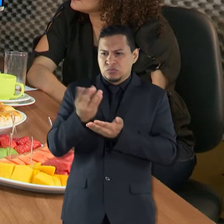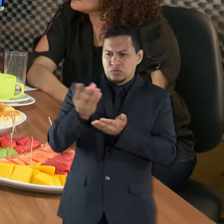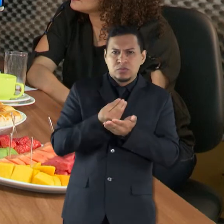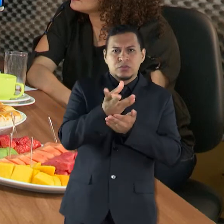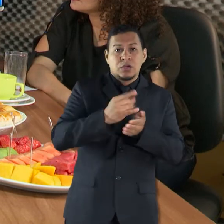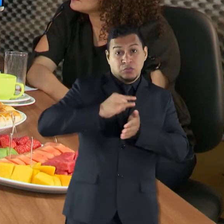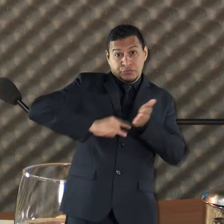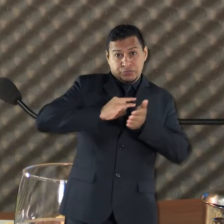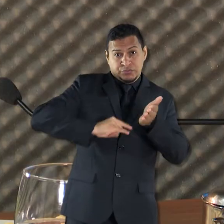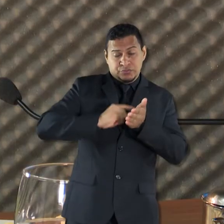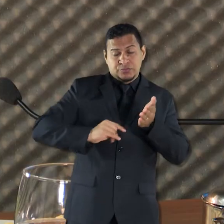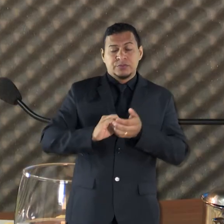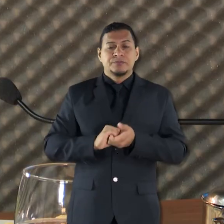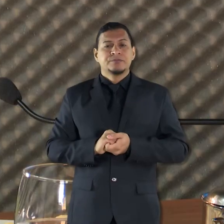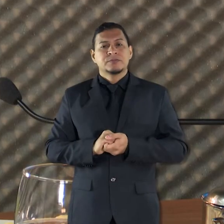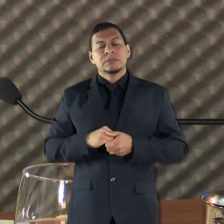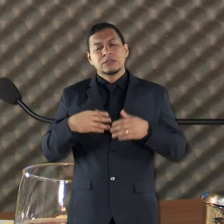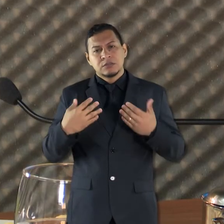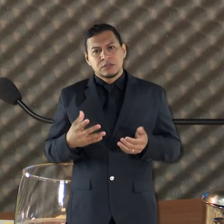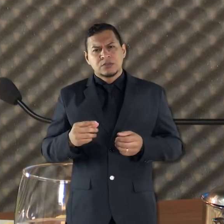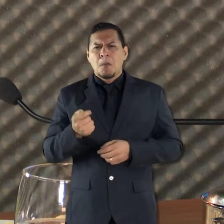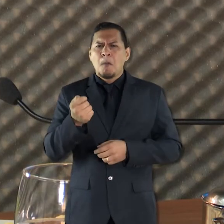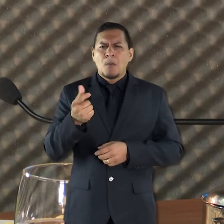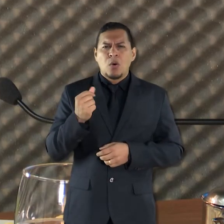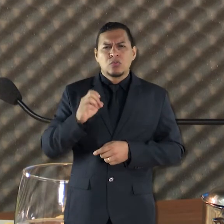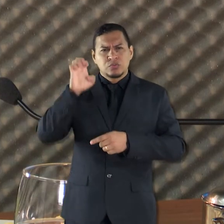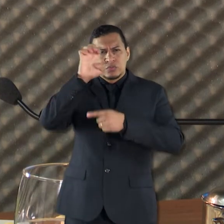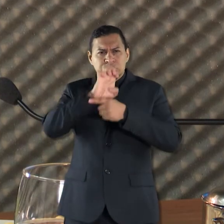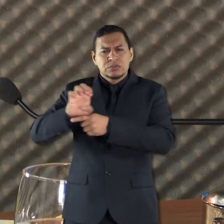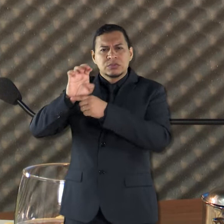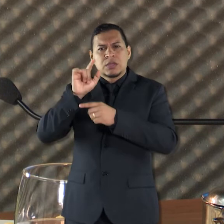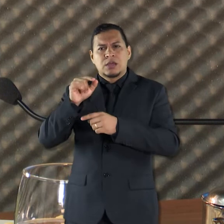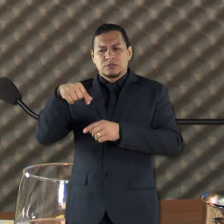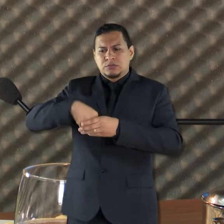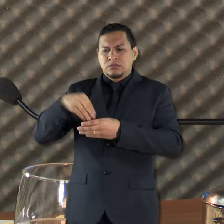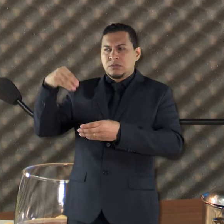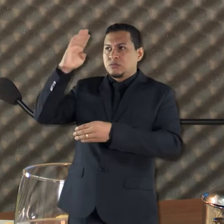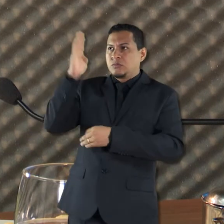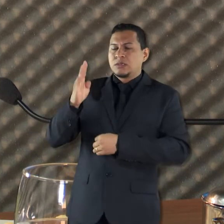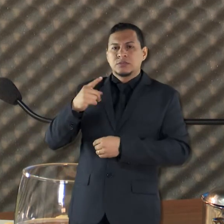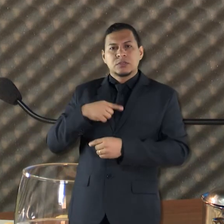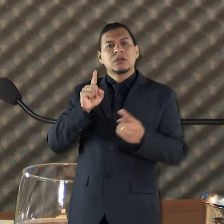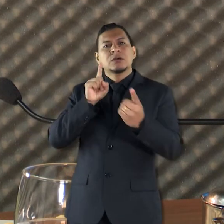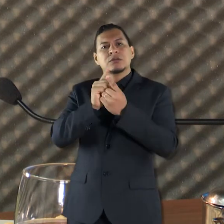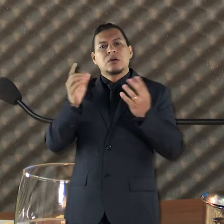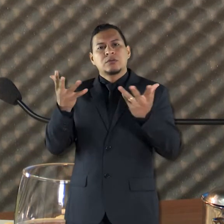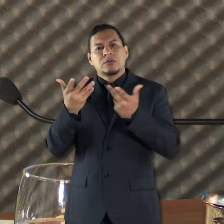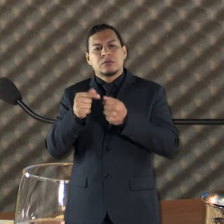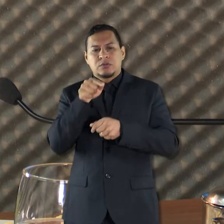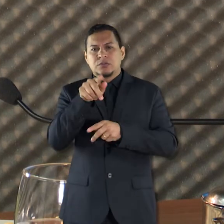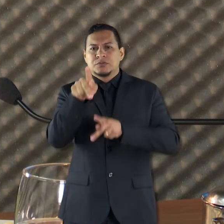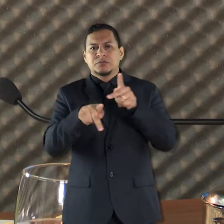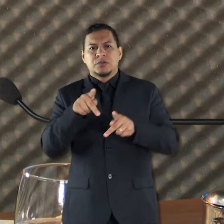acho que quem está coordenando hoje é o Johnny, que é um colega de lá. Então são poucos estados no Brasil que tem uma estrutura assim voltada para atendimento a essa